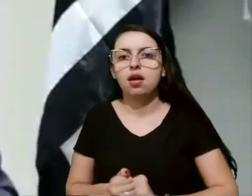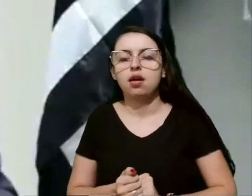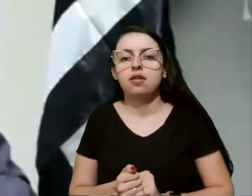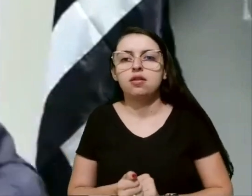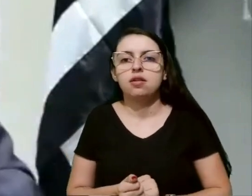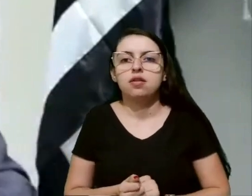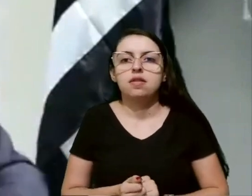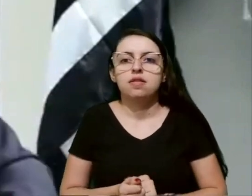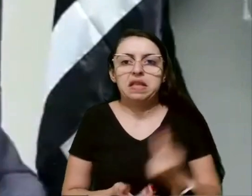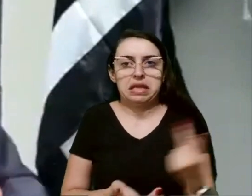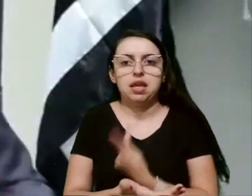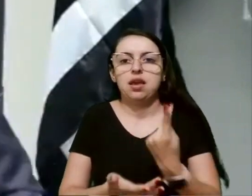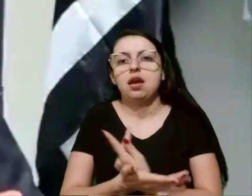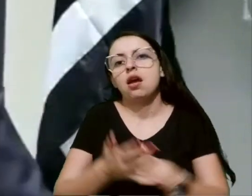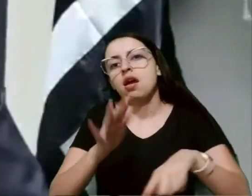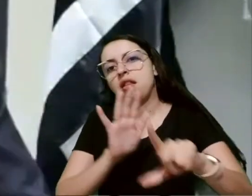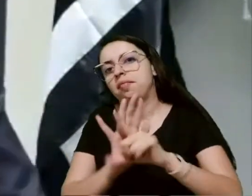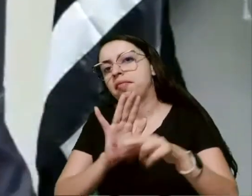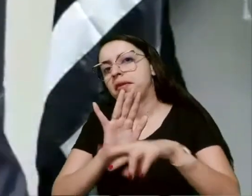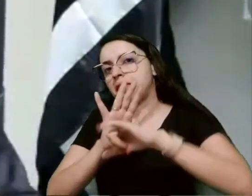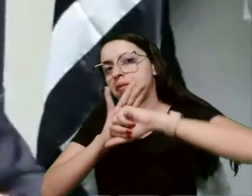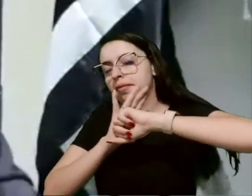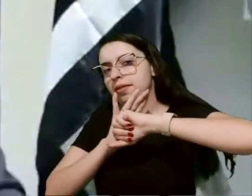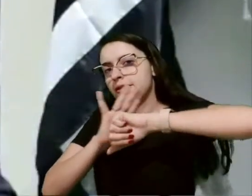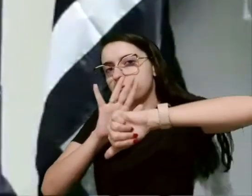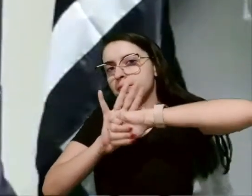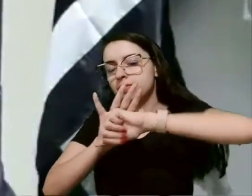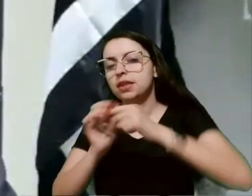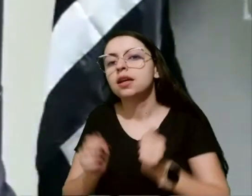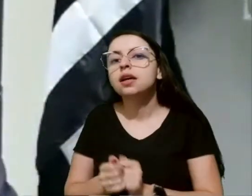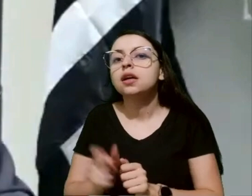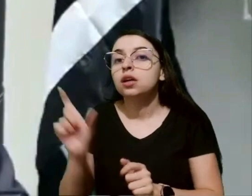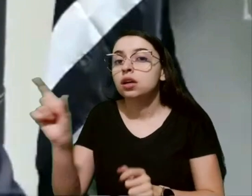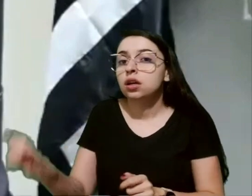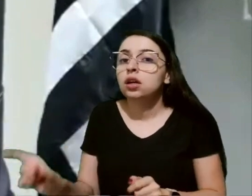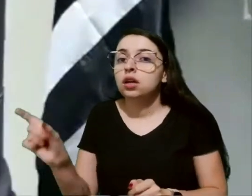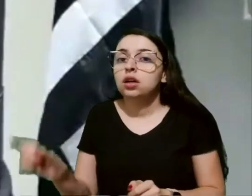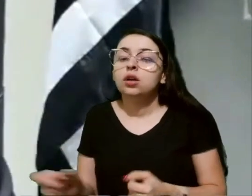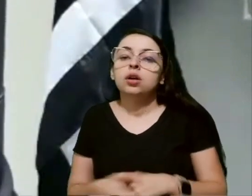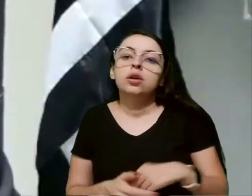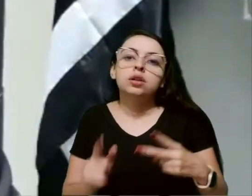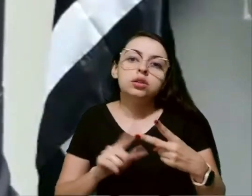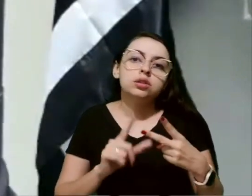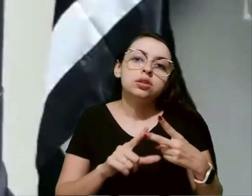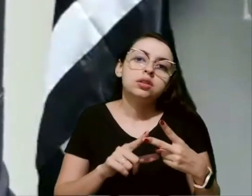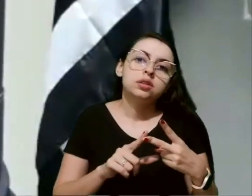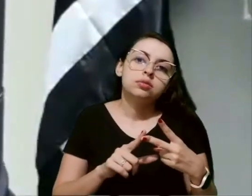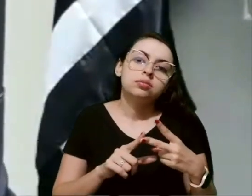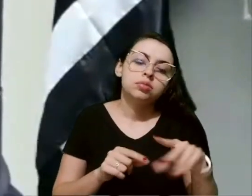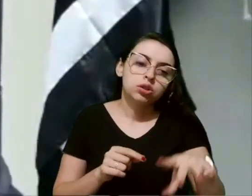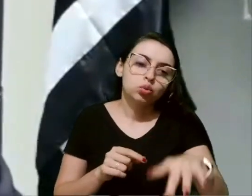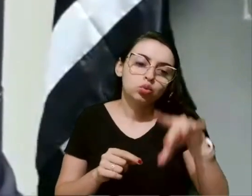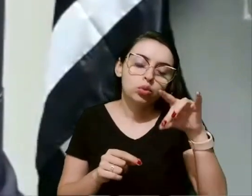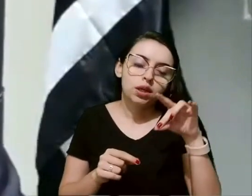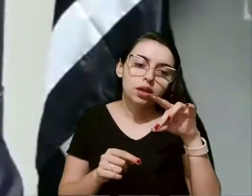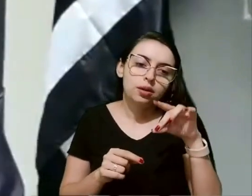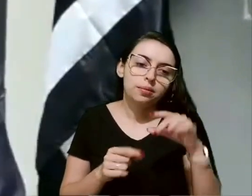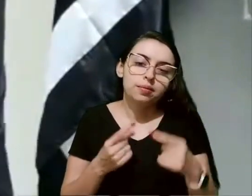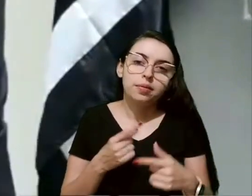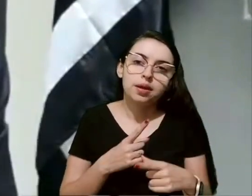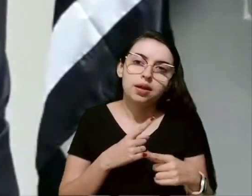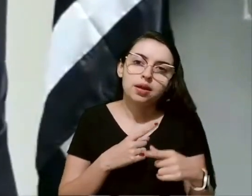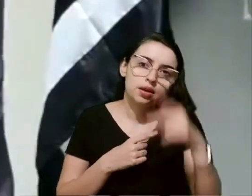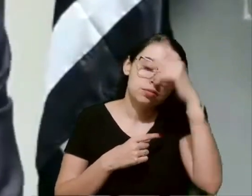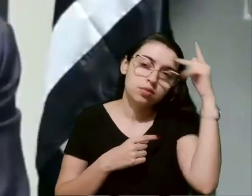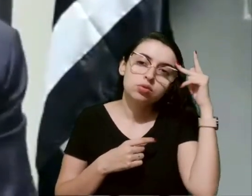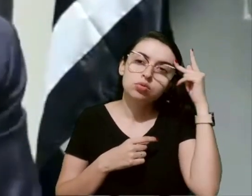vai fraudar. Então, o judiciário está aí para isso. Mas tem uma outra parte dos litígios, que eles são selecionados porque as pessoas são